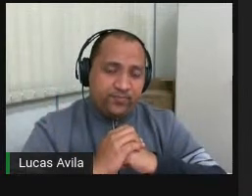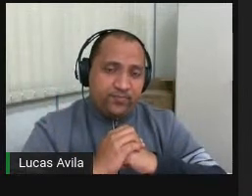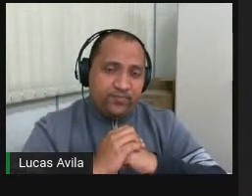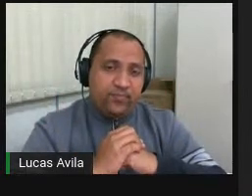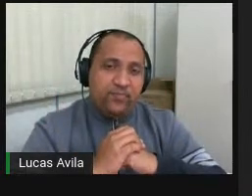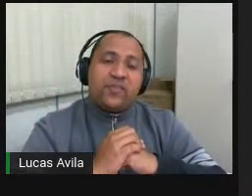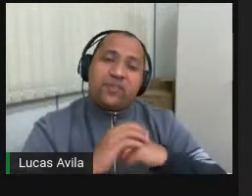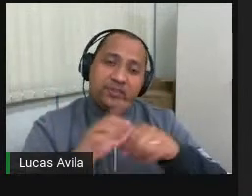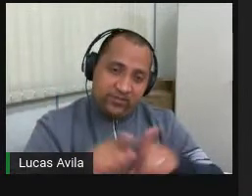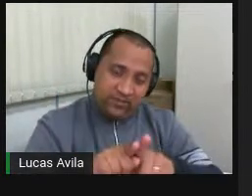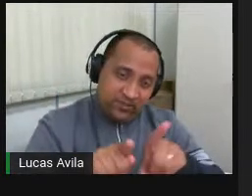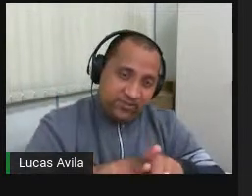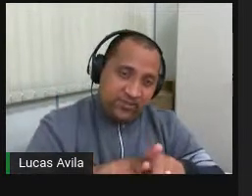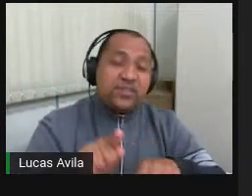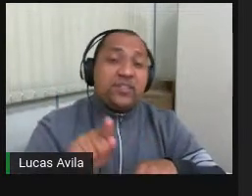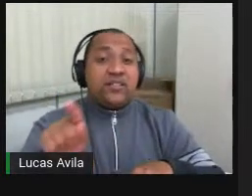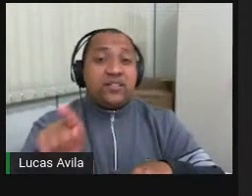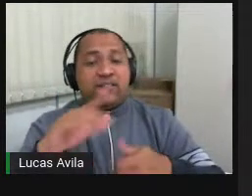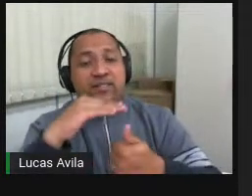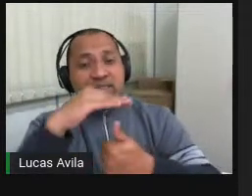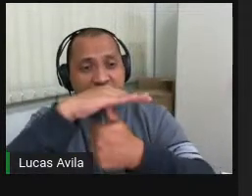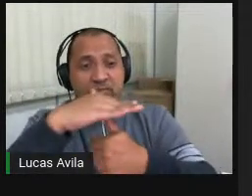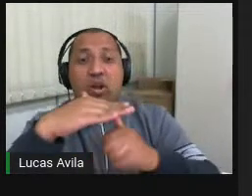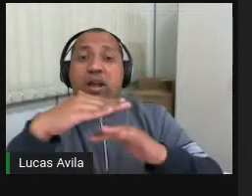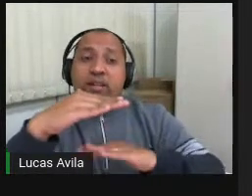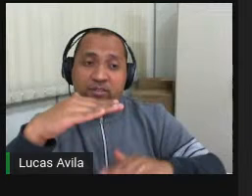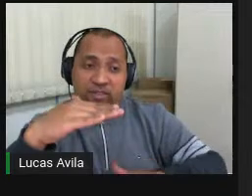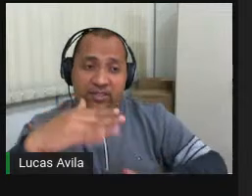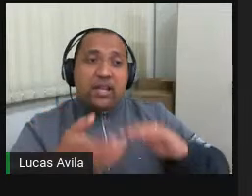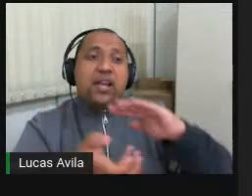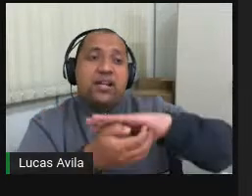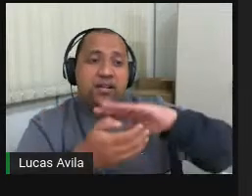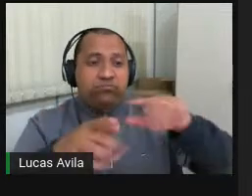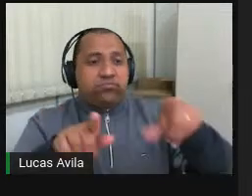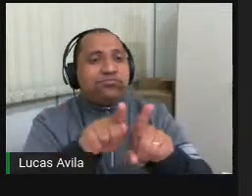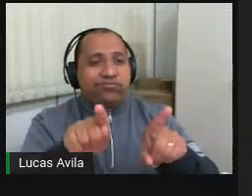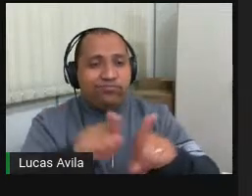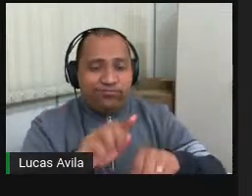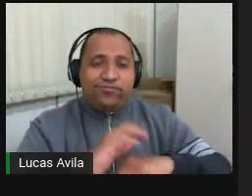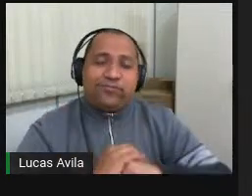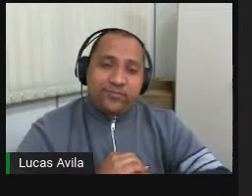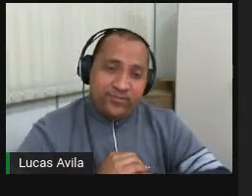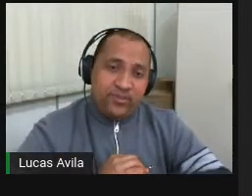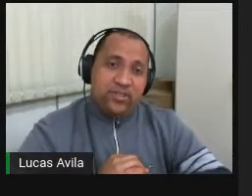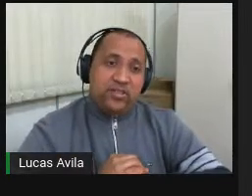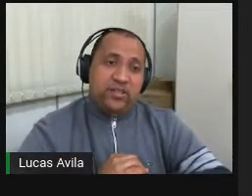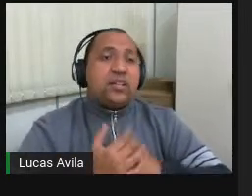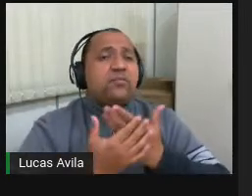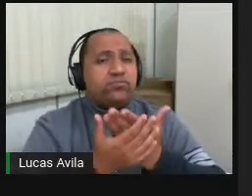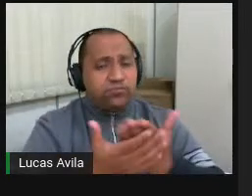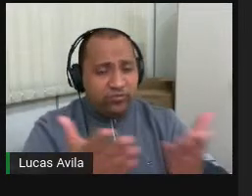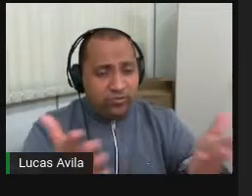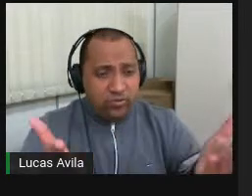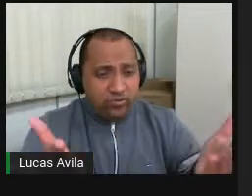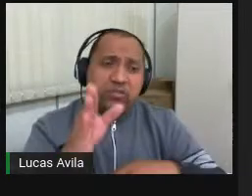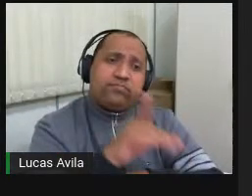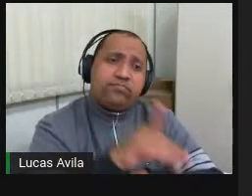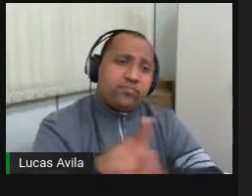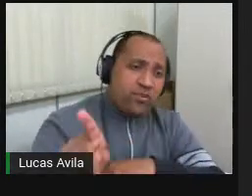tanto da pró-reitoria quanto do campus, a todos,